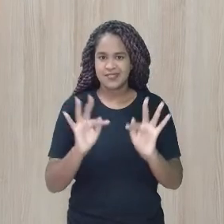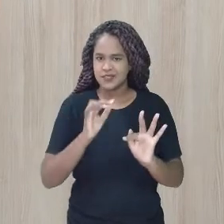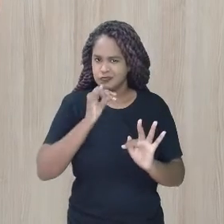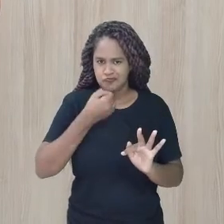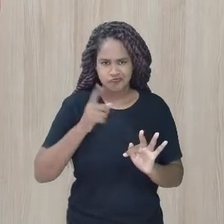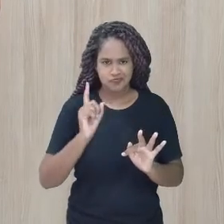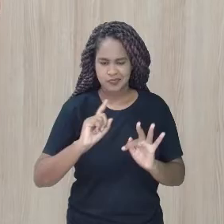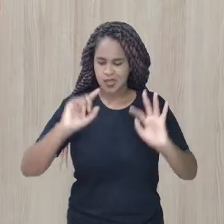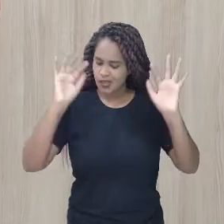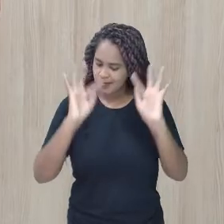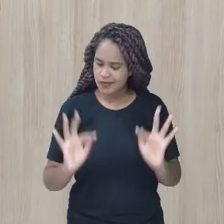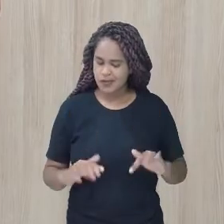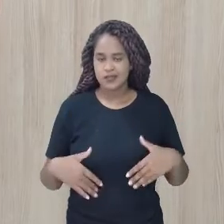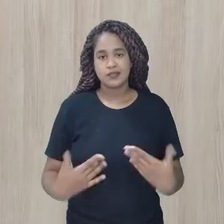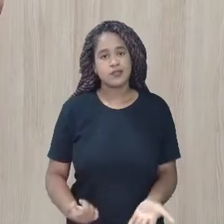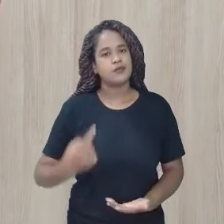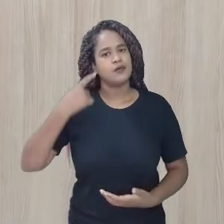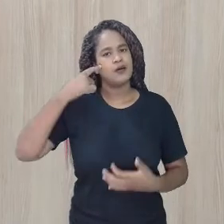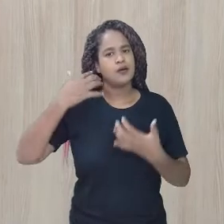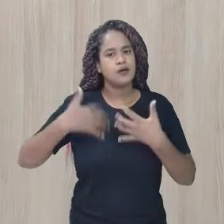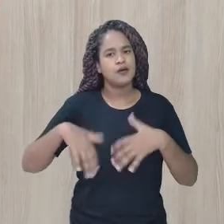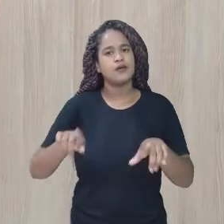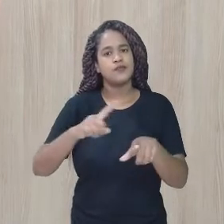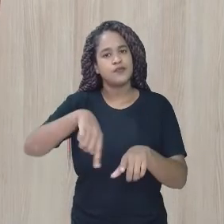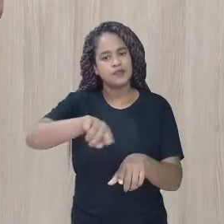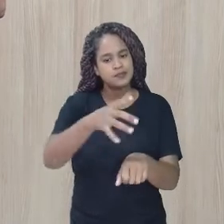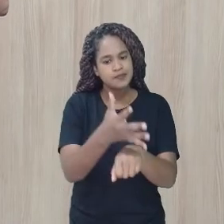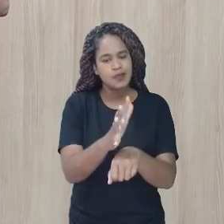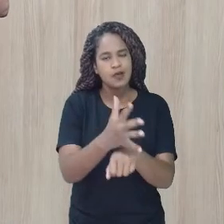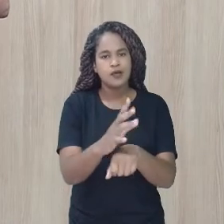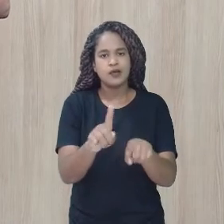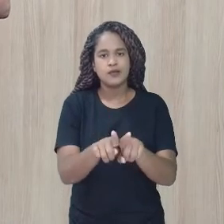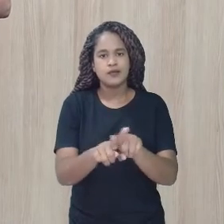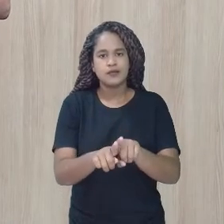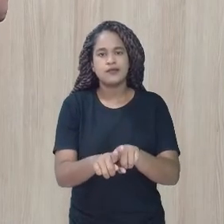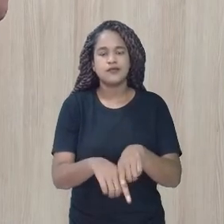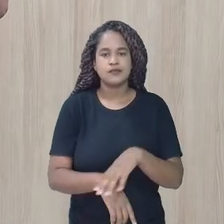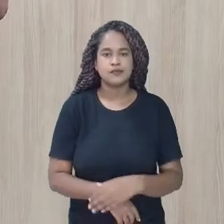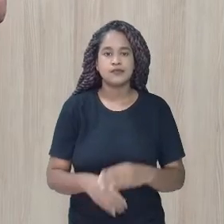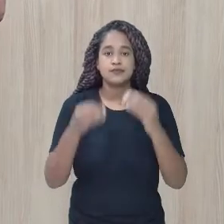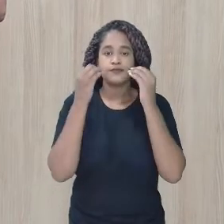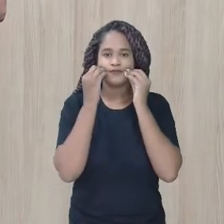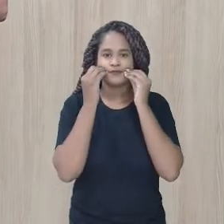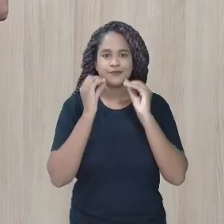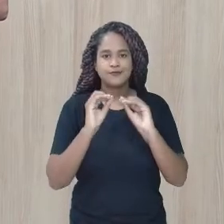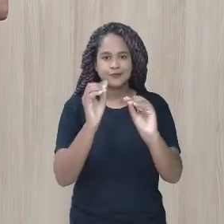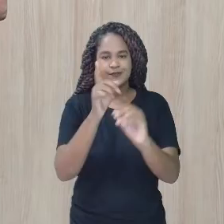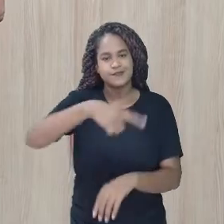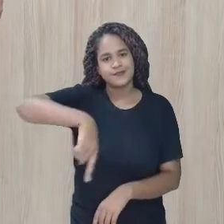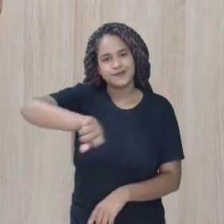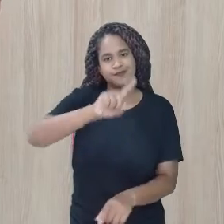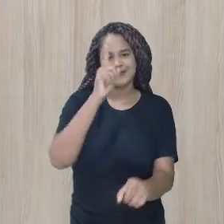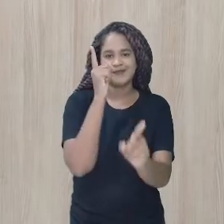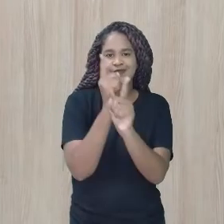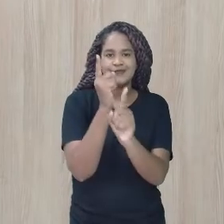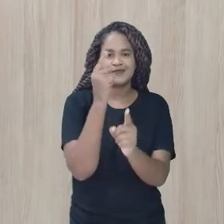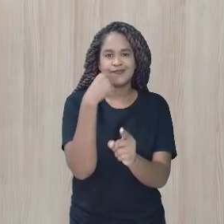tristeza. Então pensem nisso, pratiquem isso e um beijão para vocês e